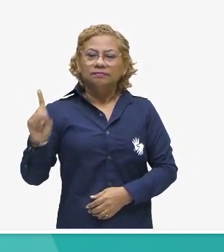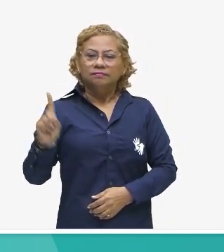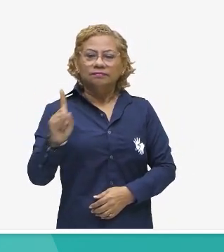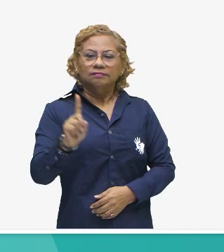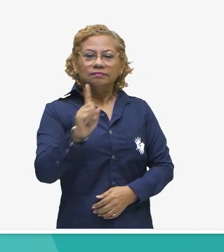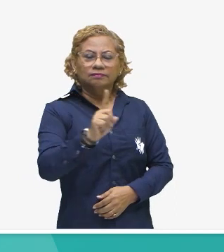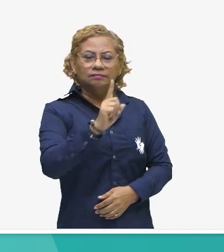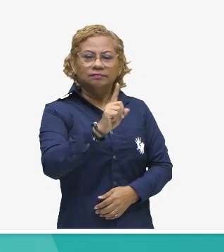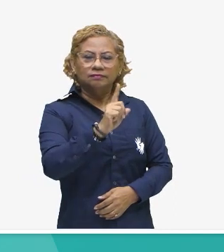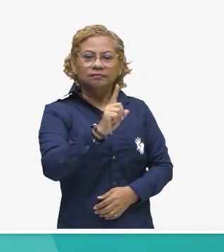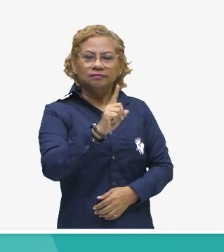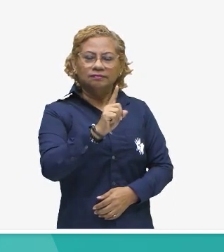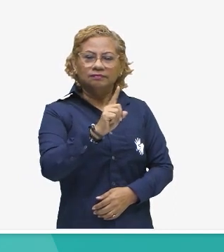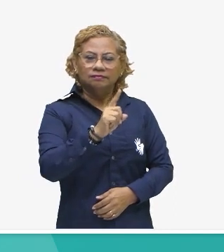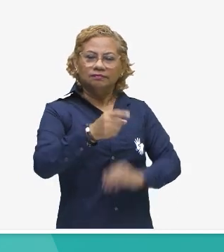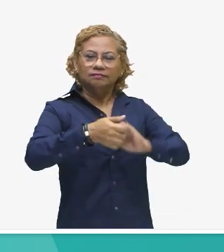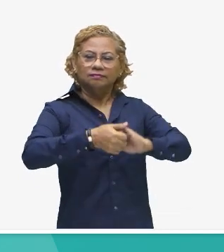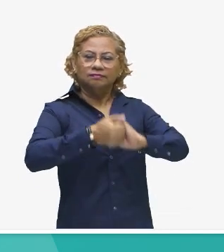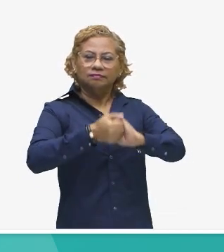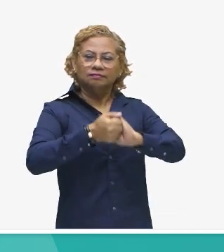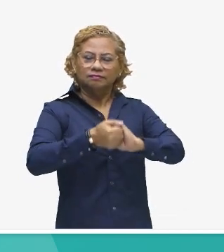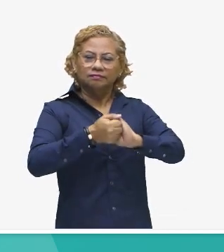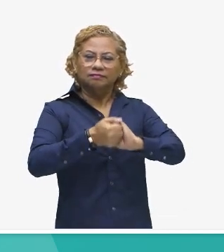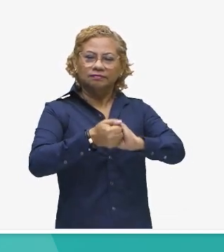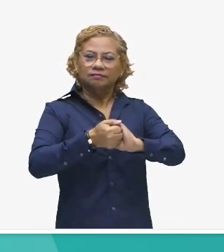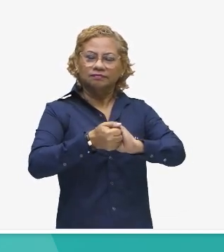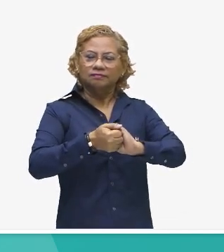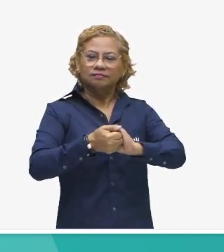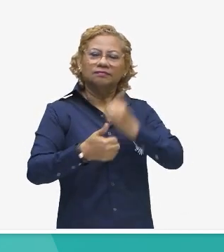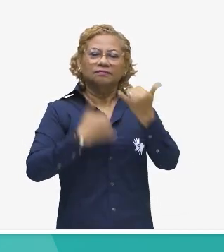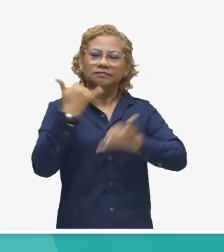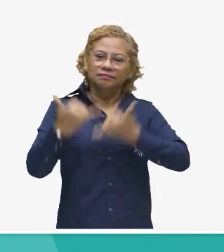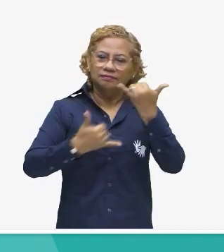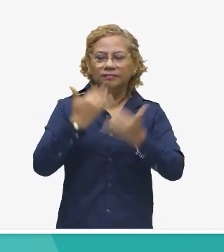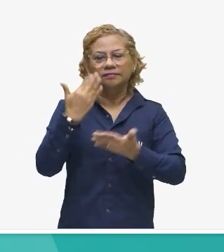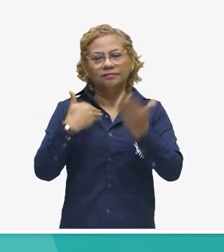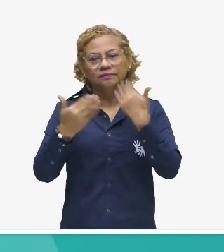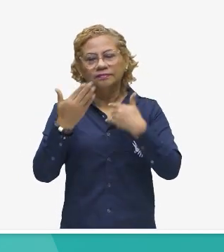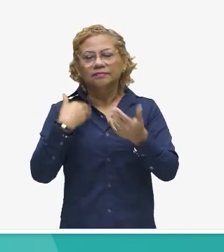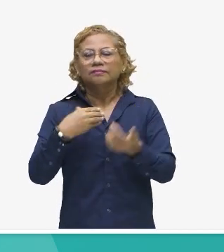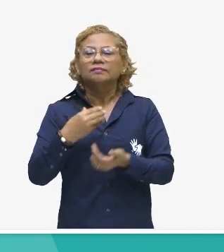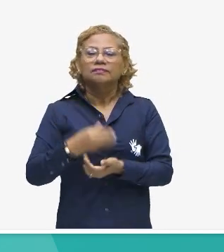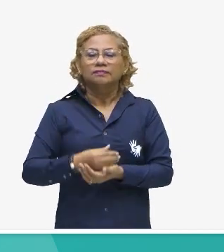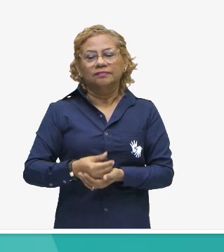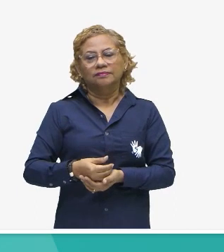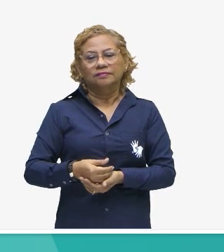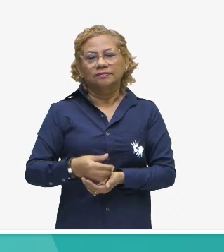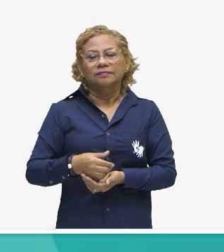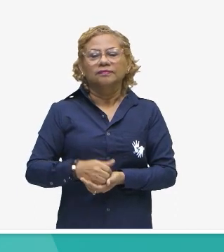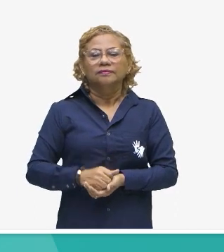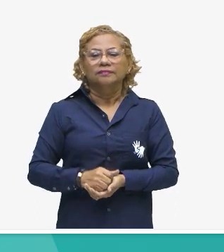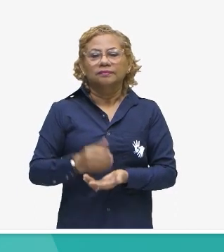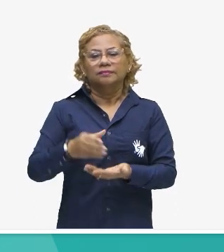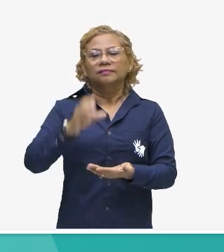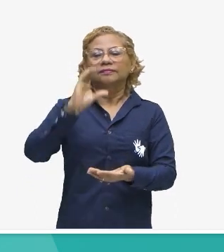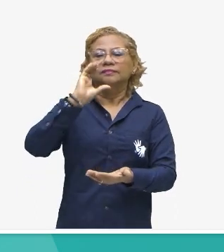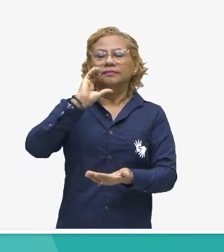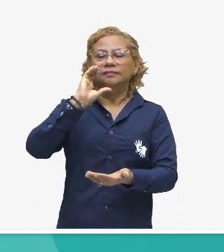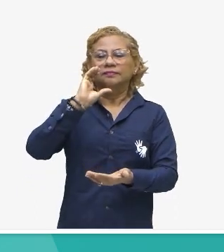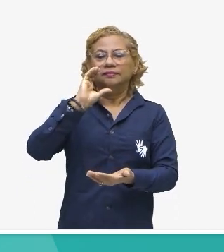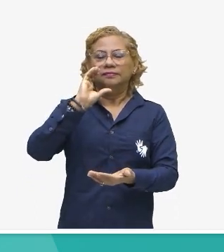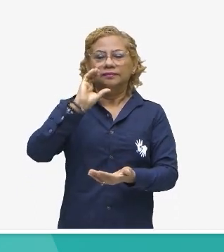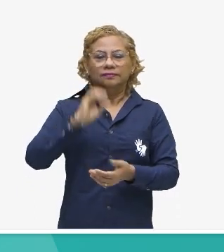dita. Cumprimentei, entreguei, brinquei, comi, bebi, dancei, e vai ter um